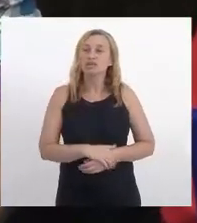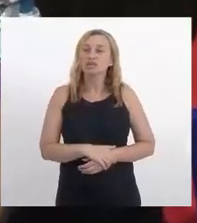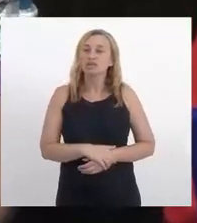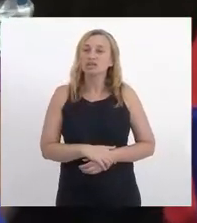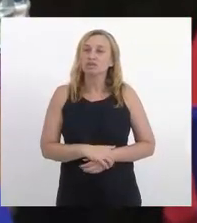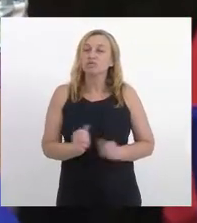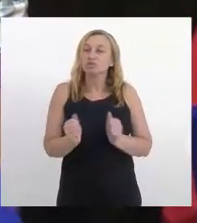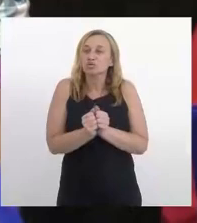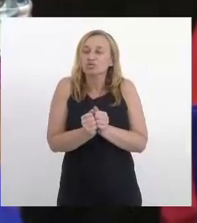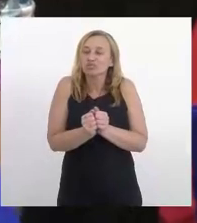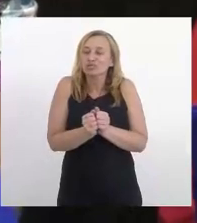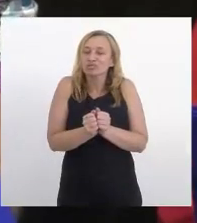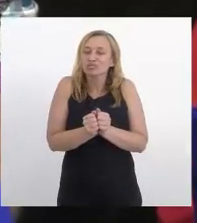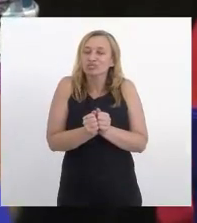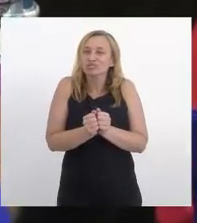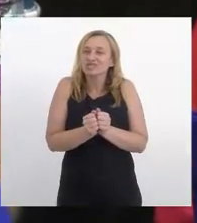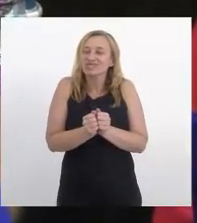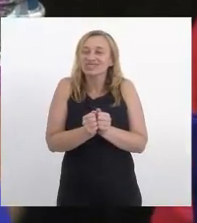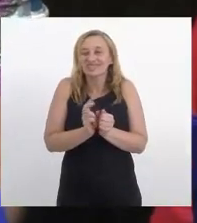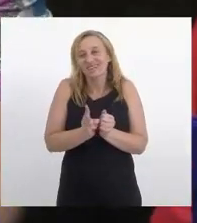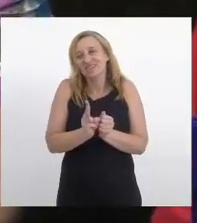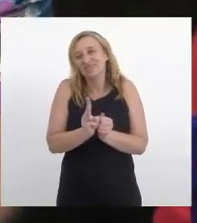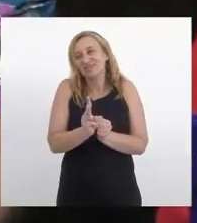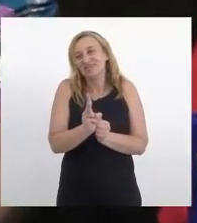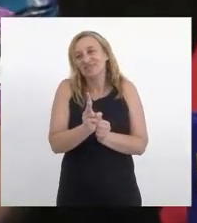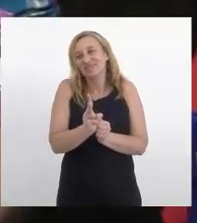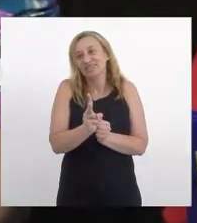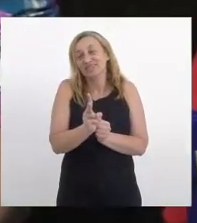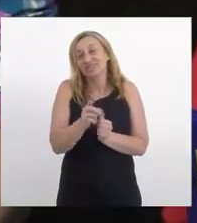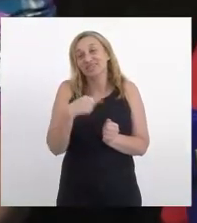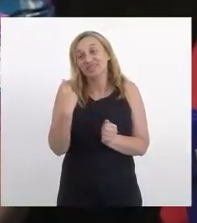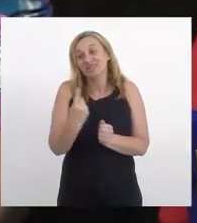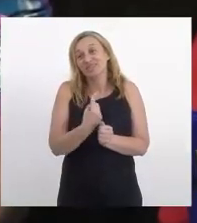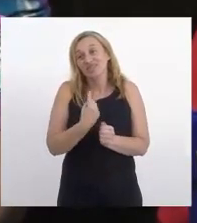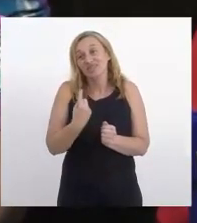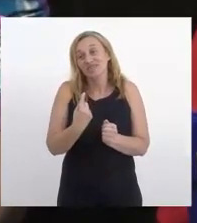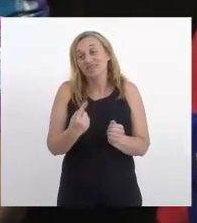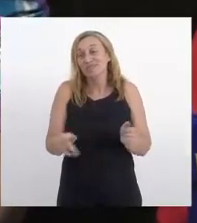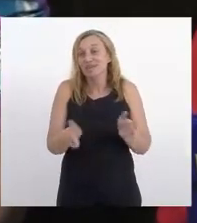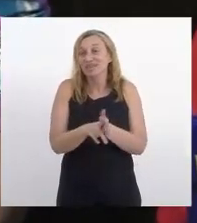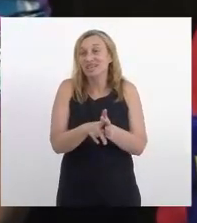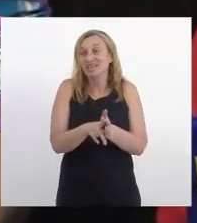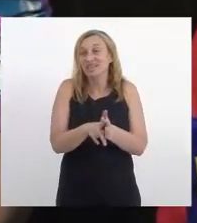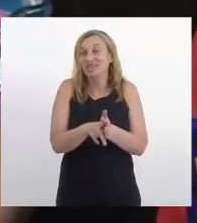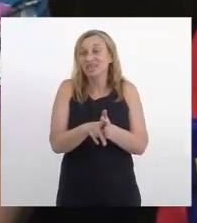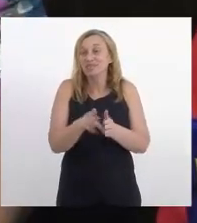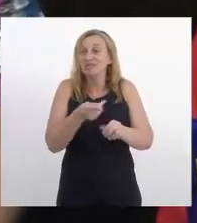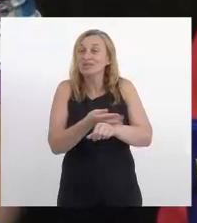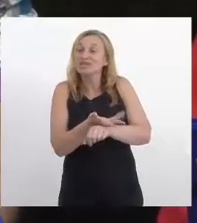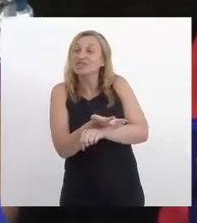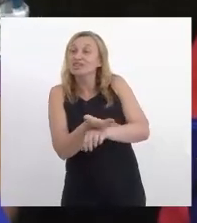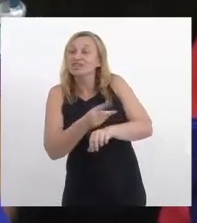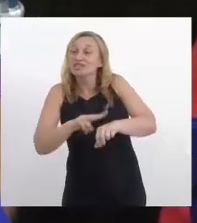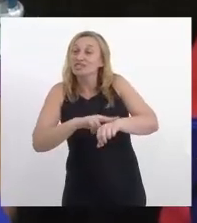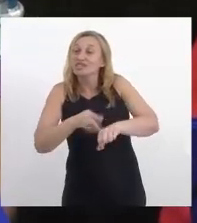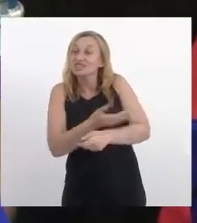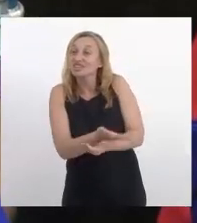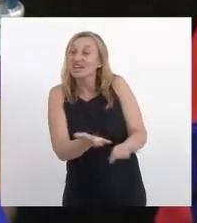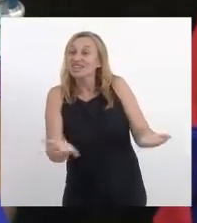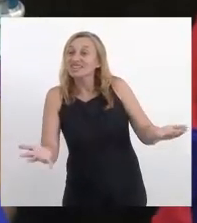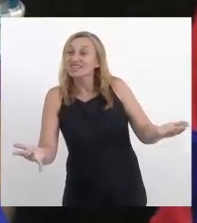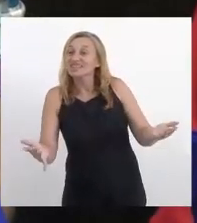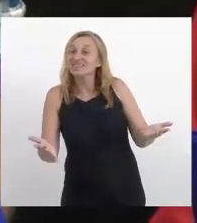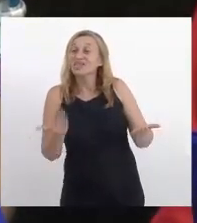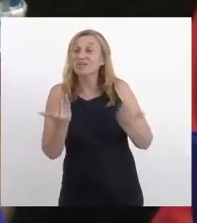estarmos juntos sempre. Somos flores de um mesmo jardim, gotas de um mesmo